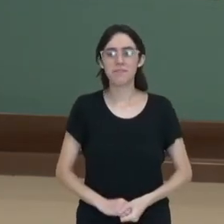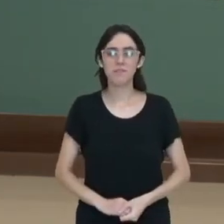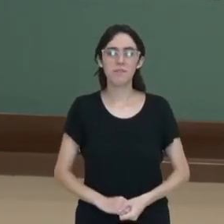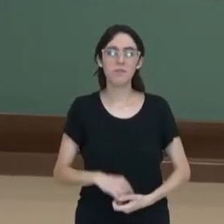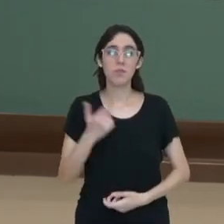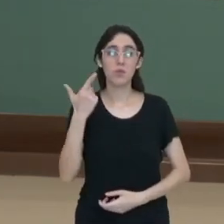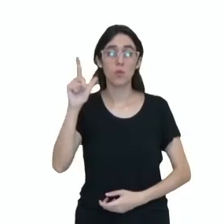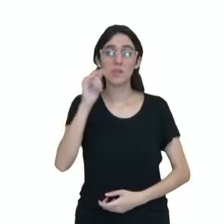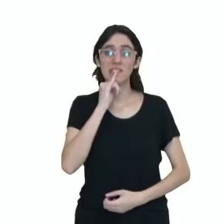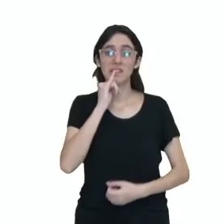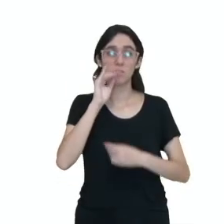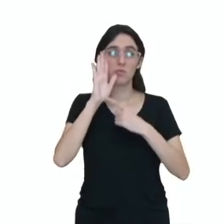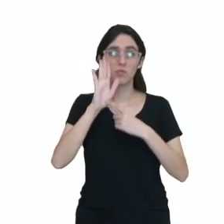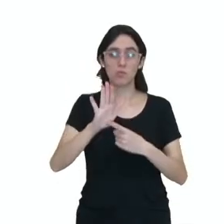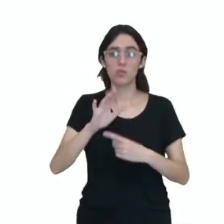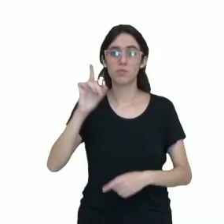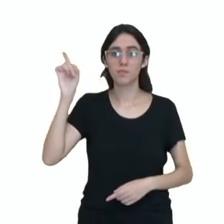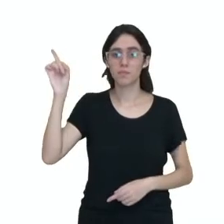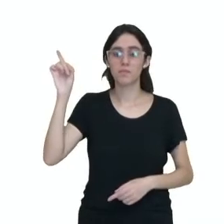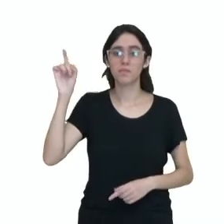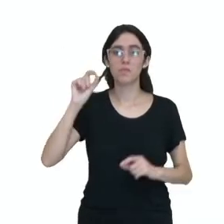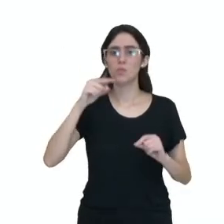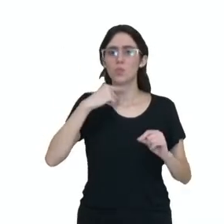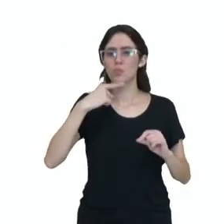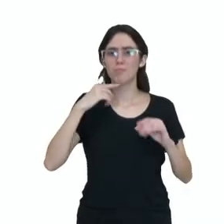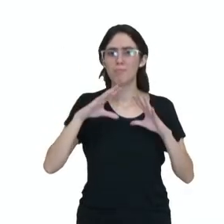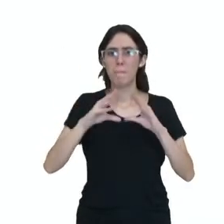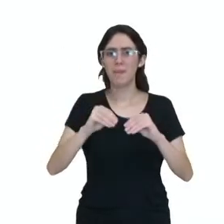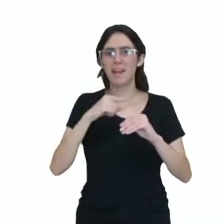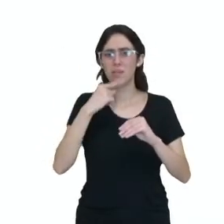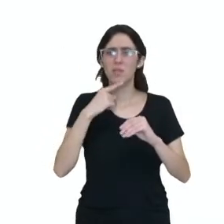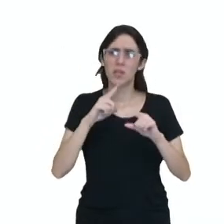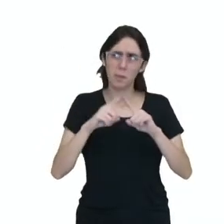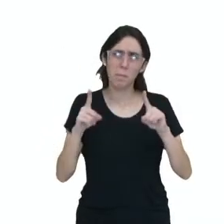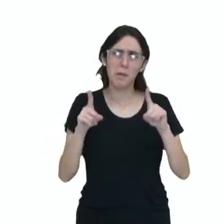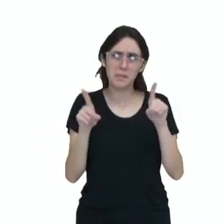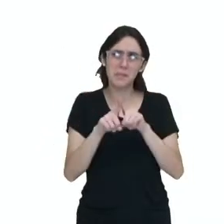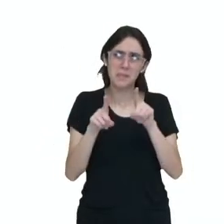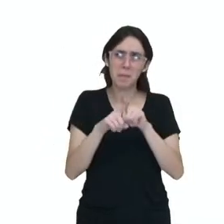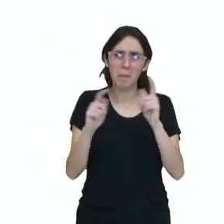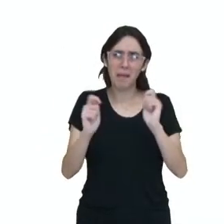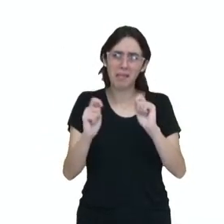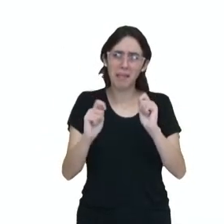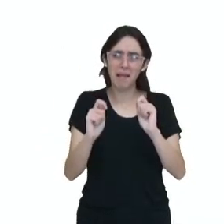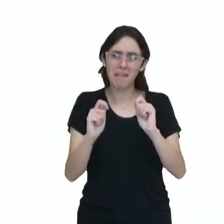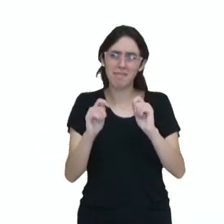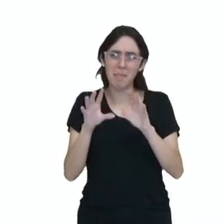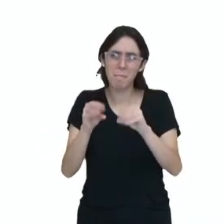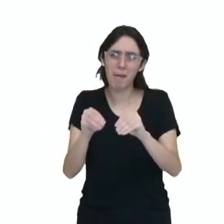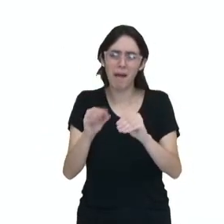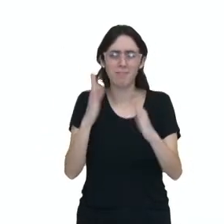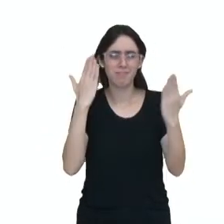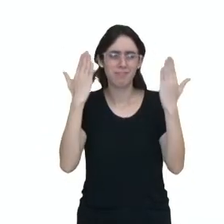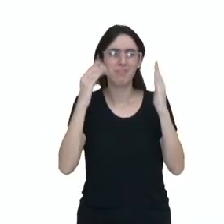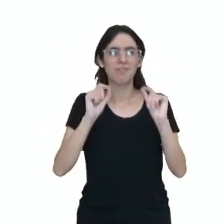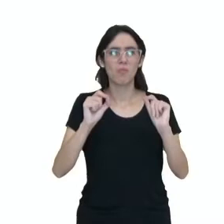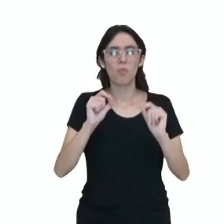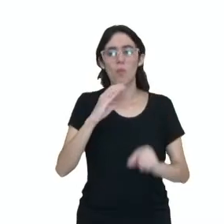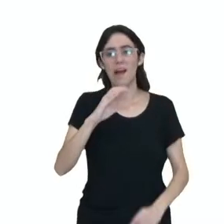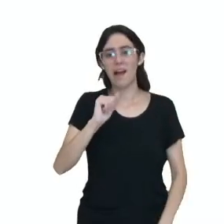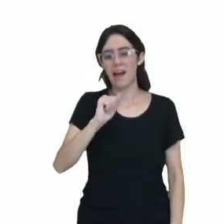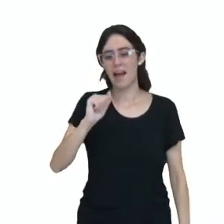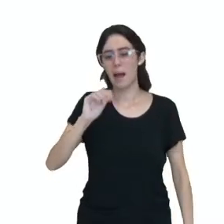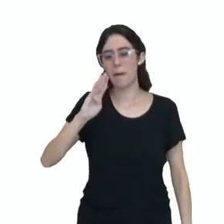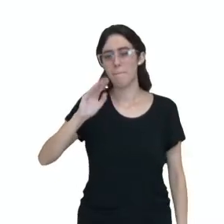Outro exemplo de uma fonte imaterial e ao mesmo tempo material, eu acho impressionante, é a Kaaba. É um lugar